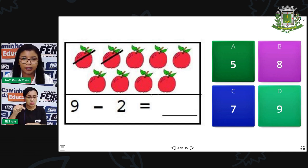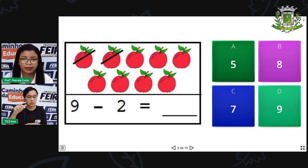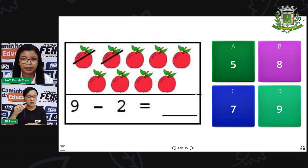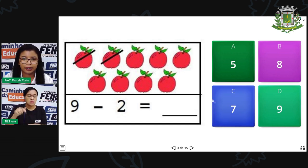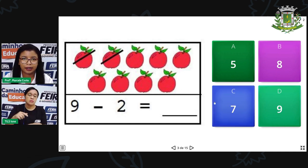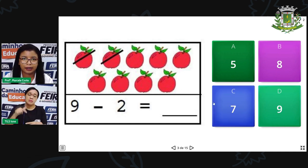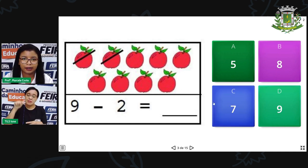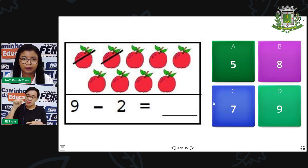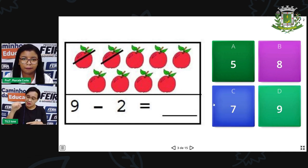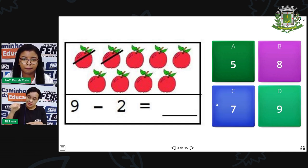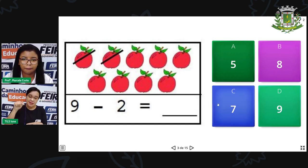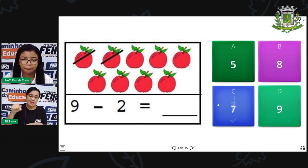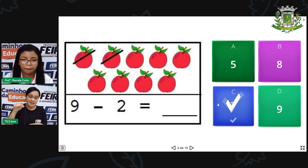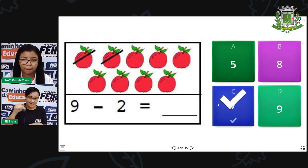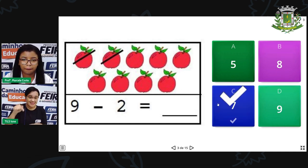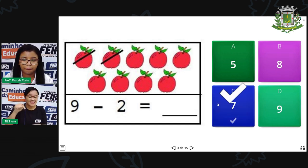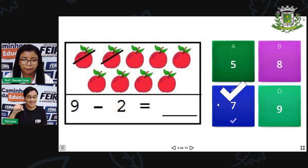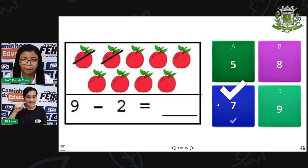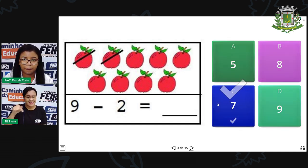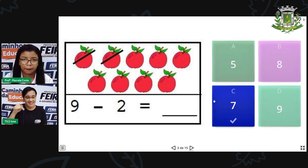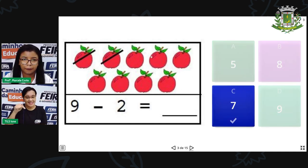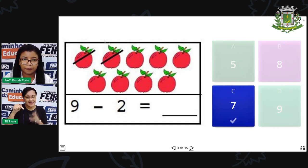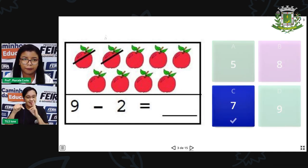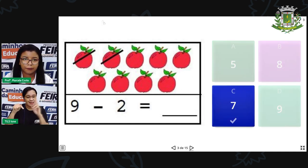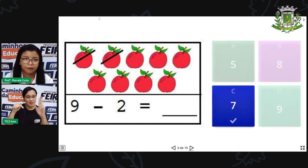1, 2, 3, 4, 5, 6, 7 maçãs.